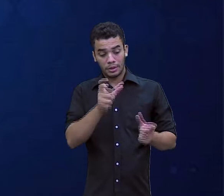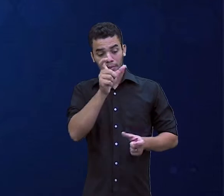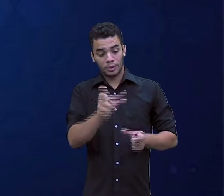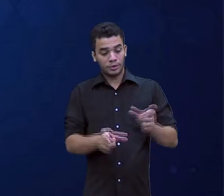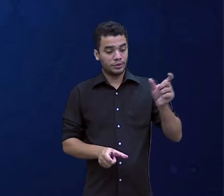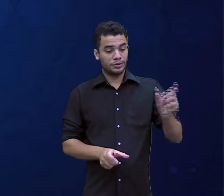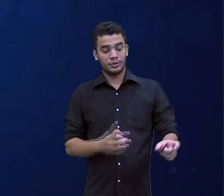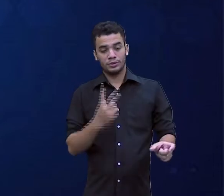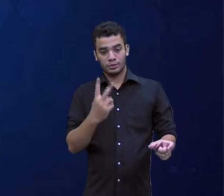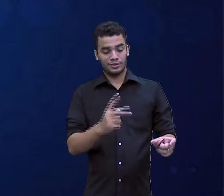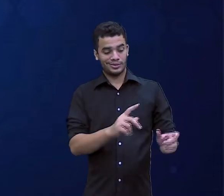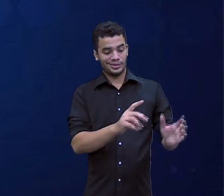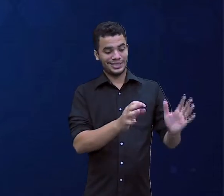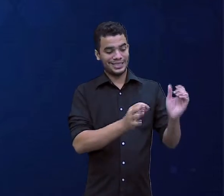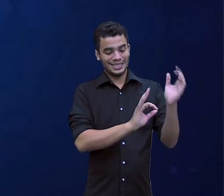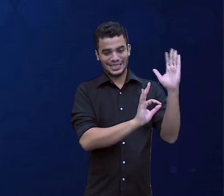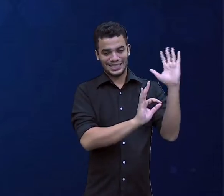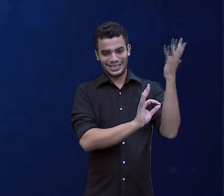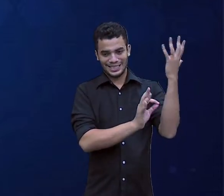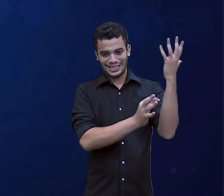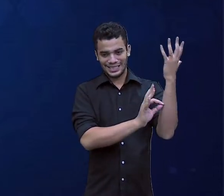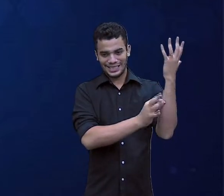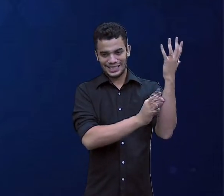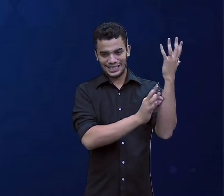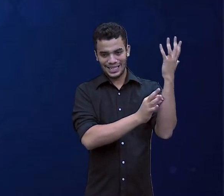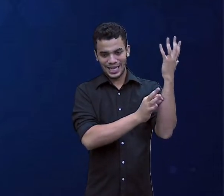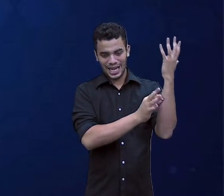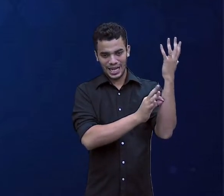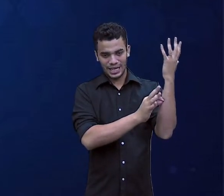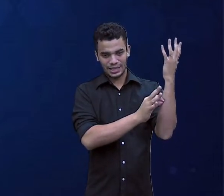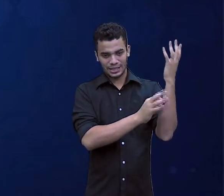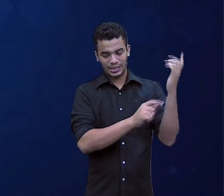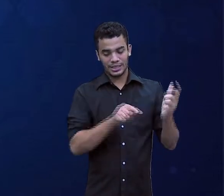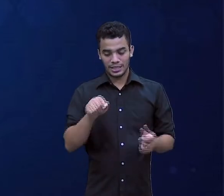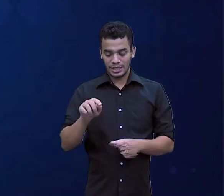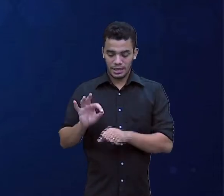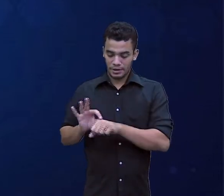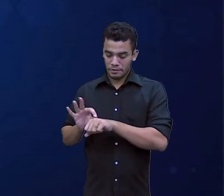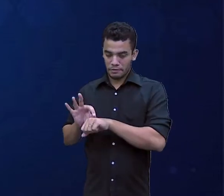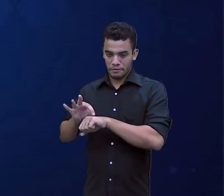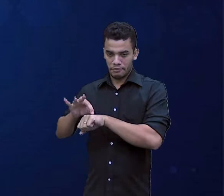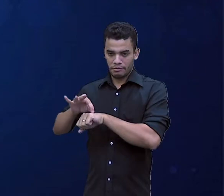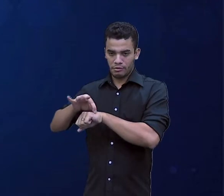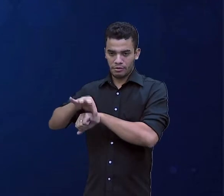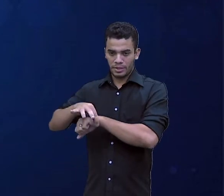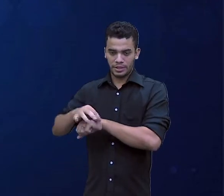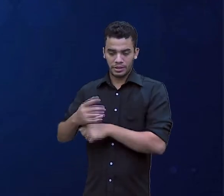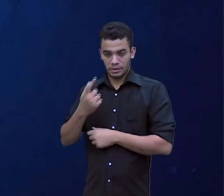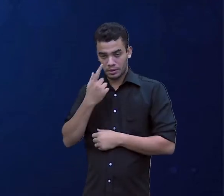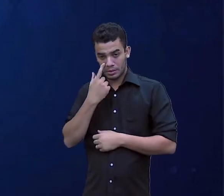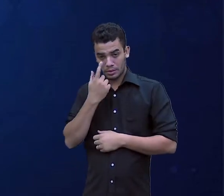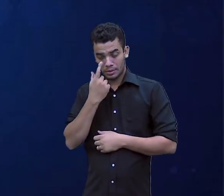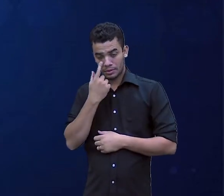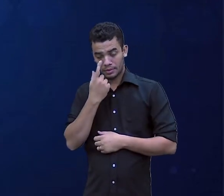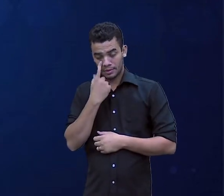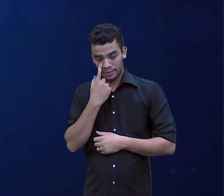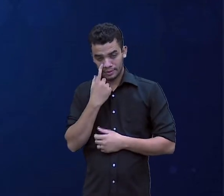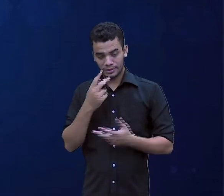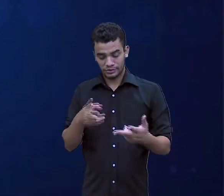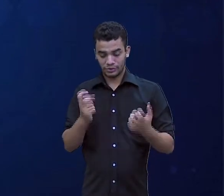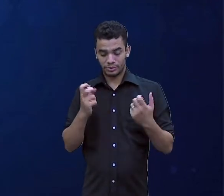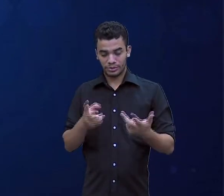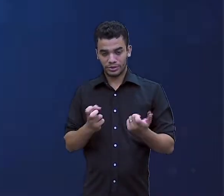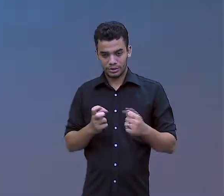você imagina que aconteceu entre elas? Vamos ler o texto a seguir e